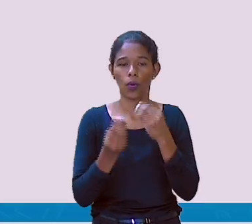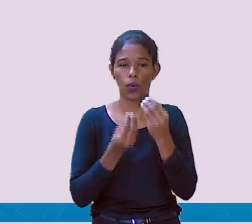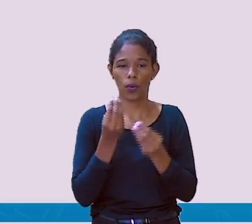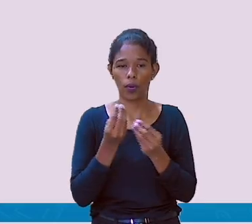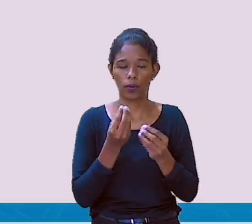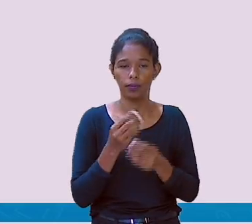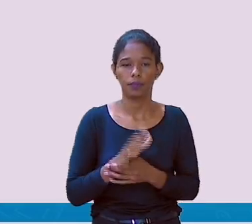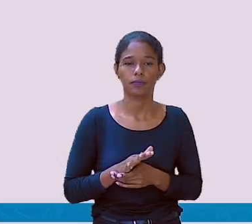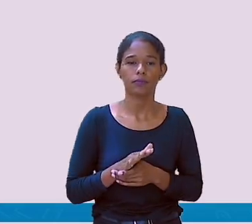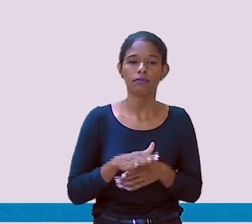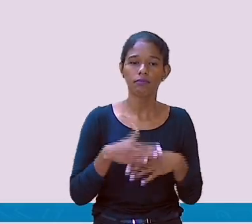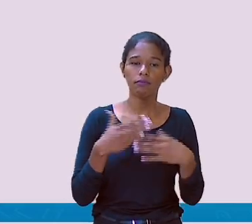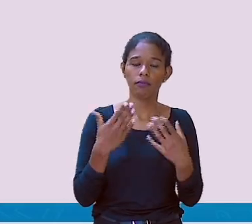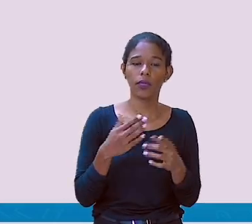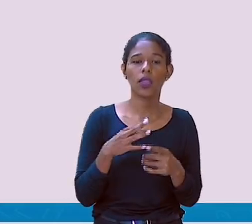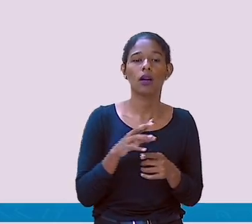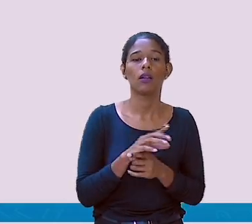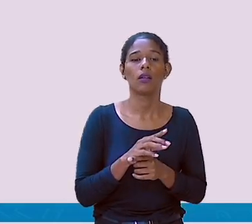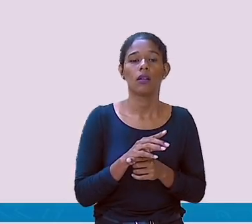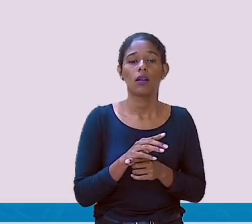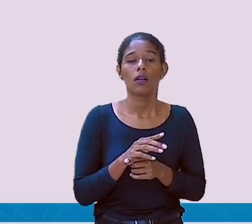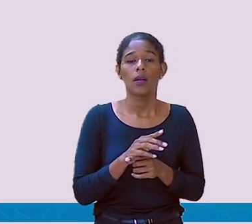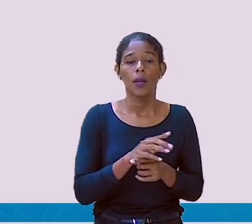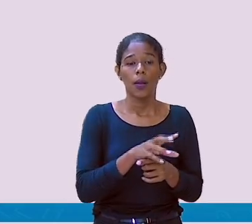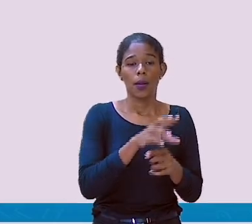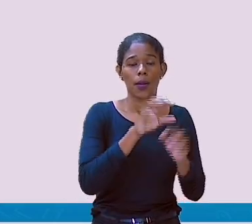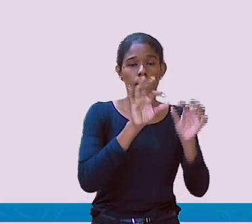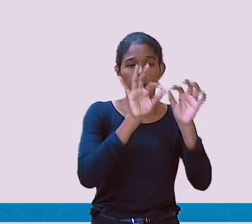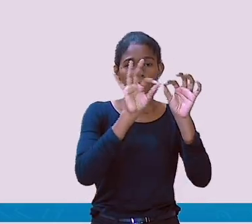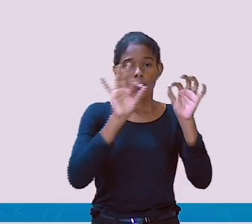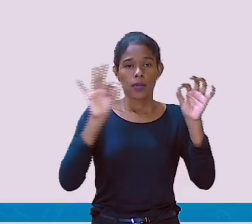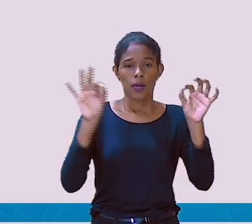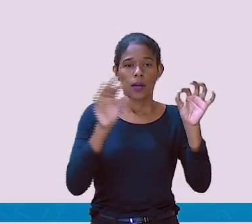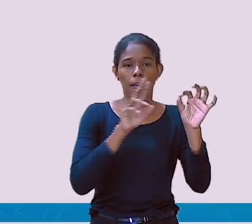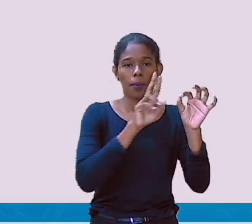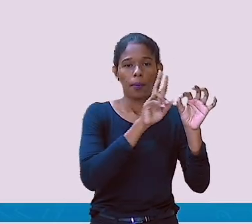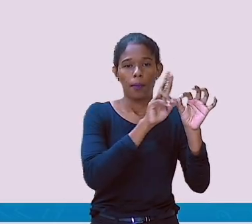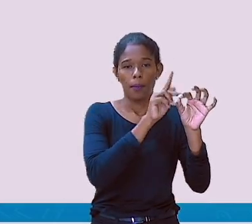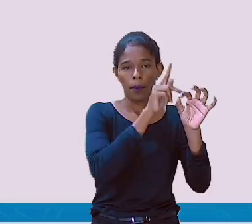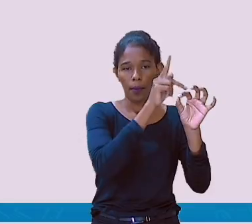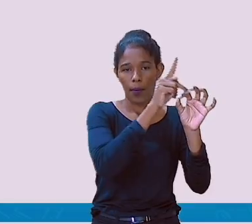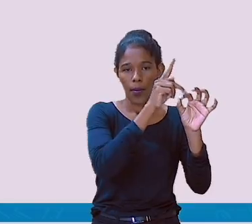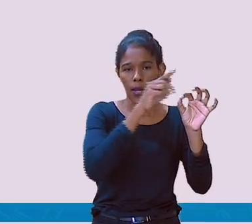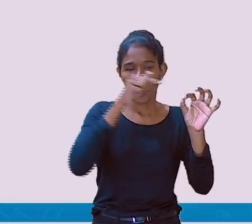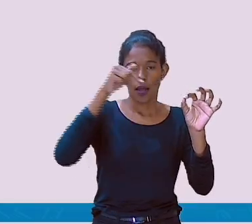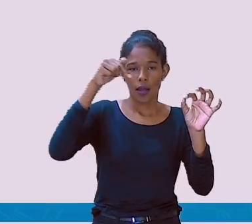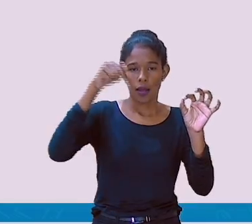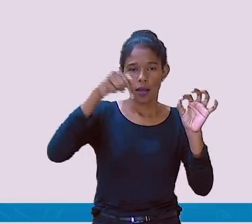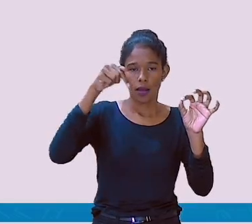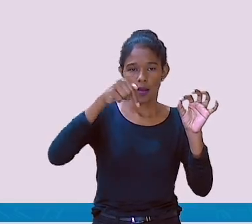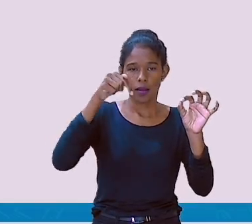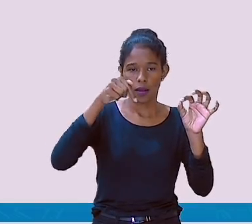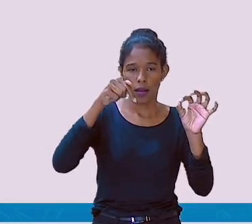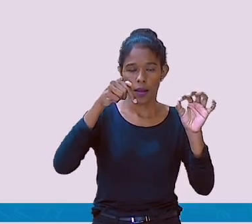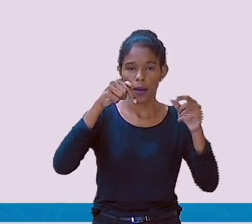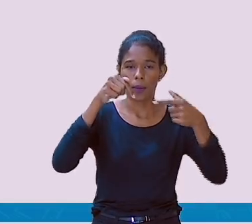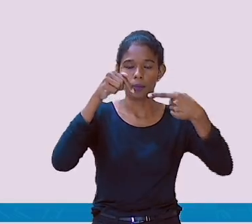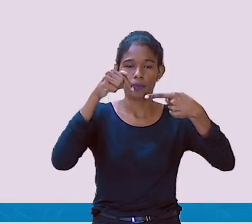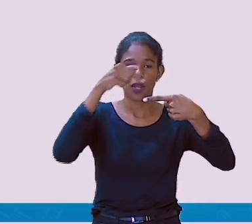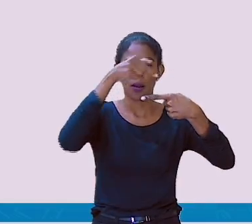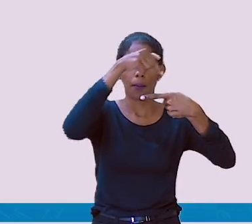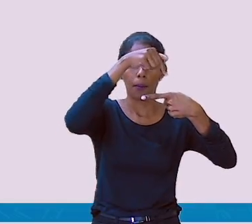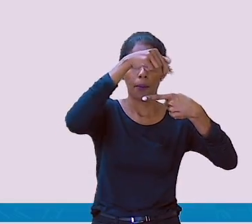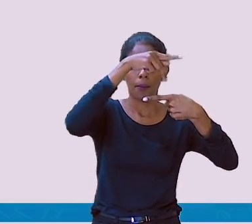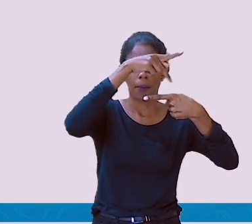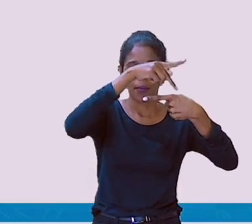razão entre os segmentos TU e VX. Preste atenção. PQ, a